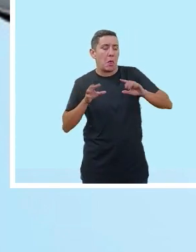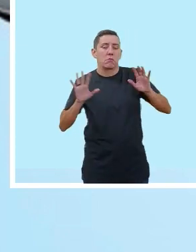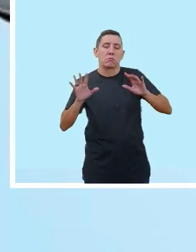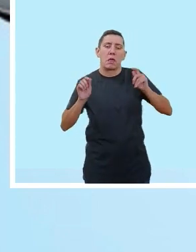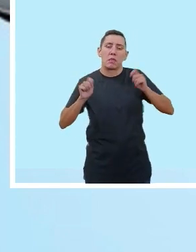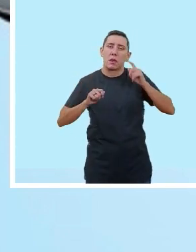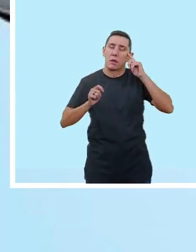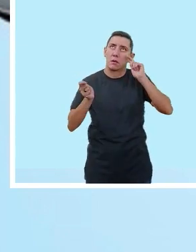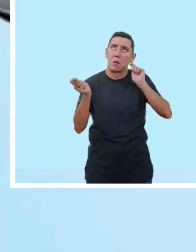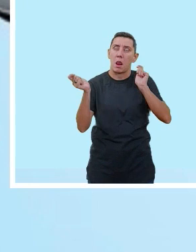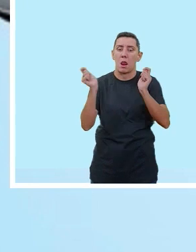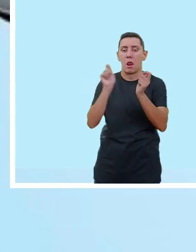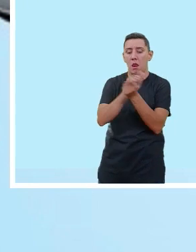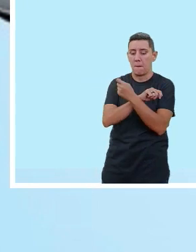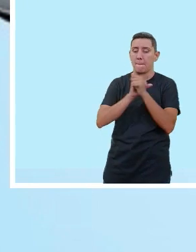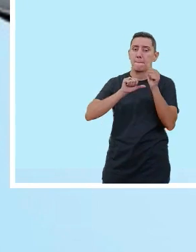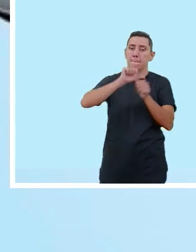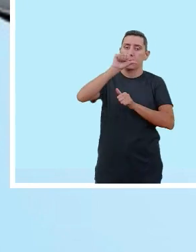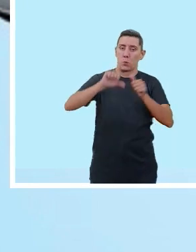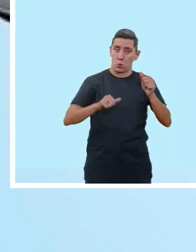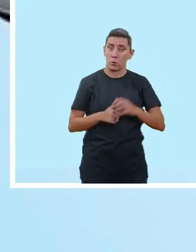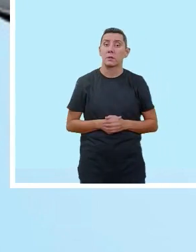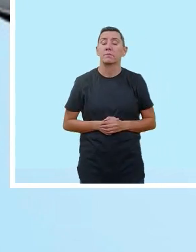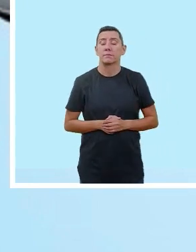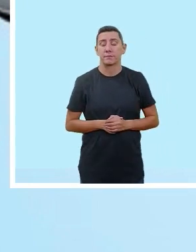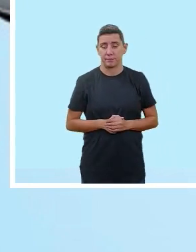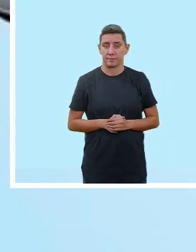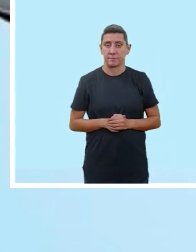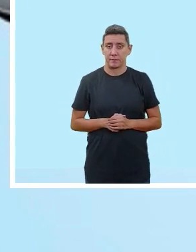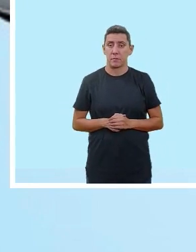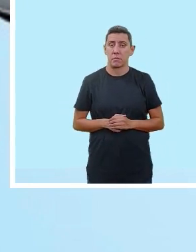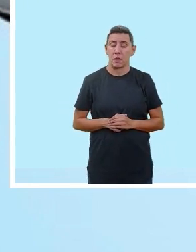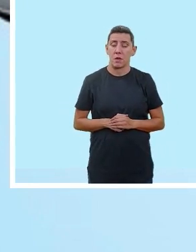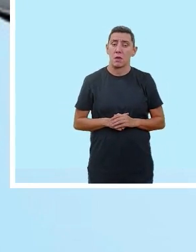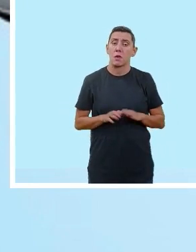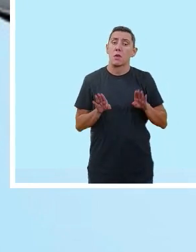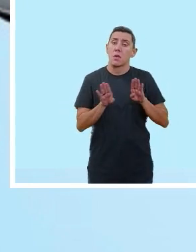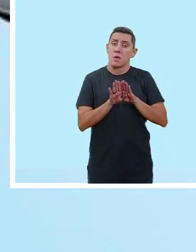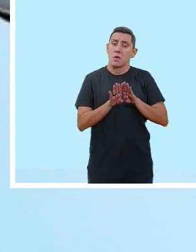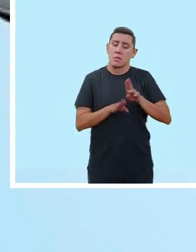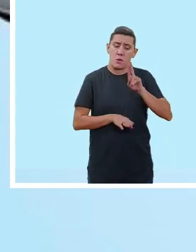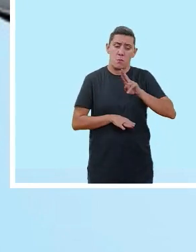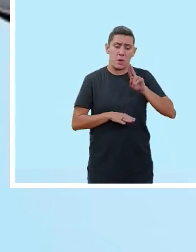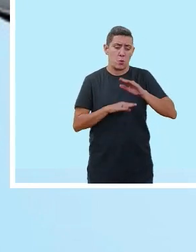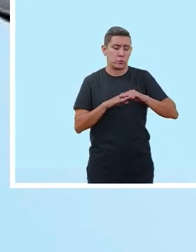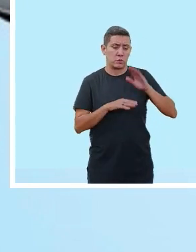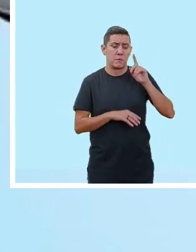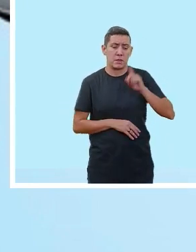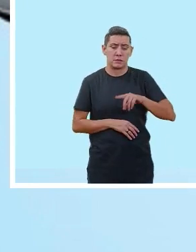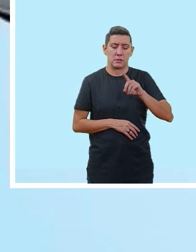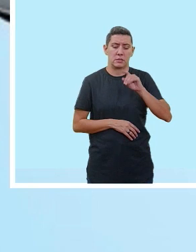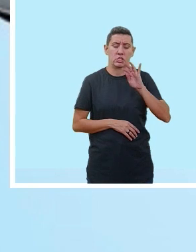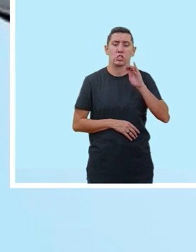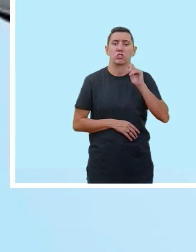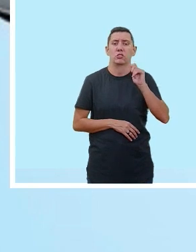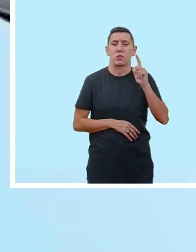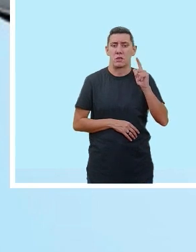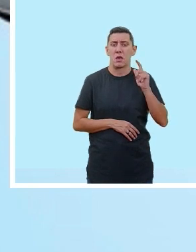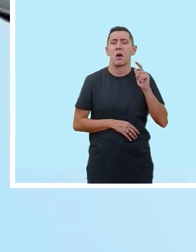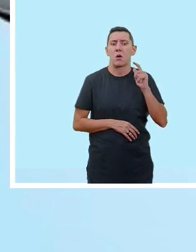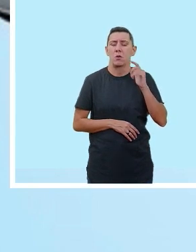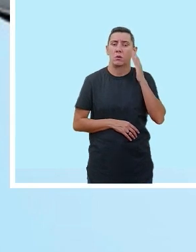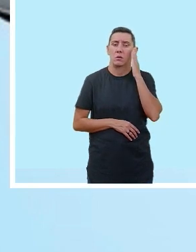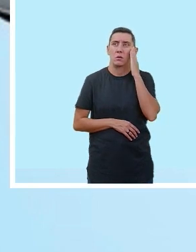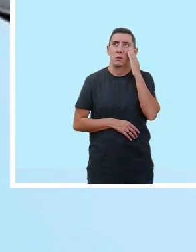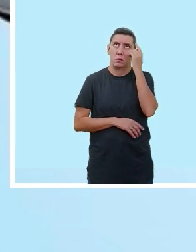principais aqui, né? Além disso, a gente utiliza toda a parte digital, toda a conectividade das soluções para permitir com que